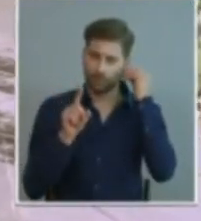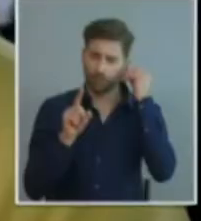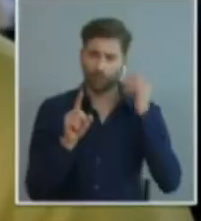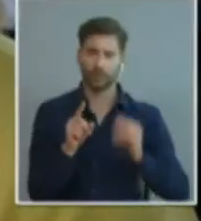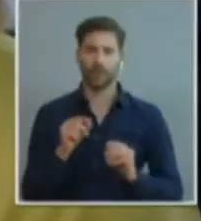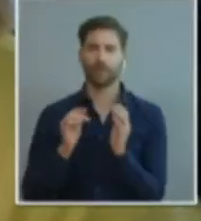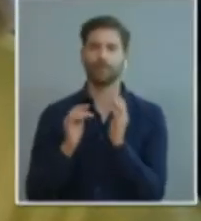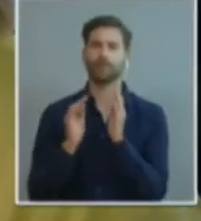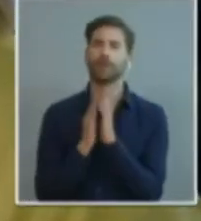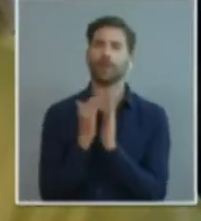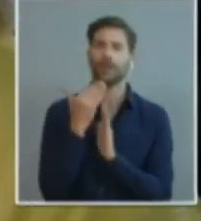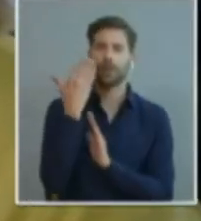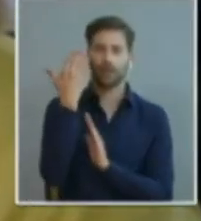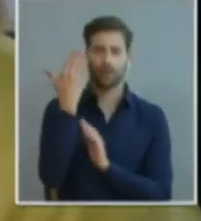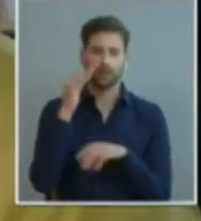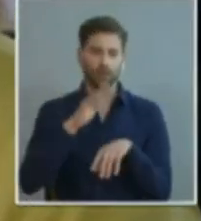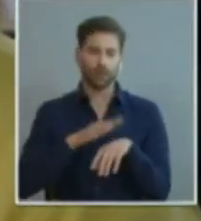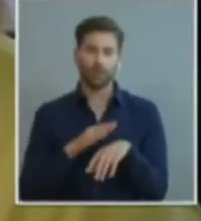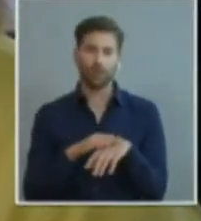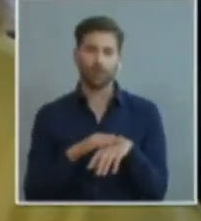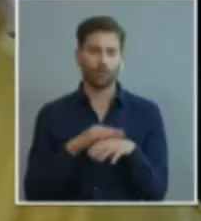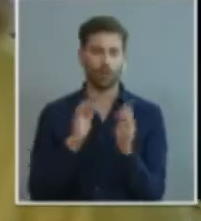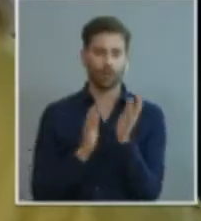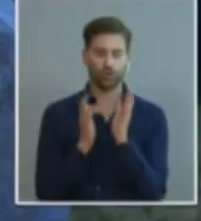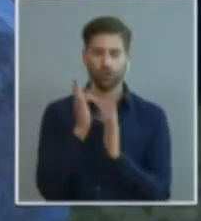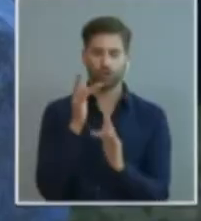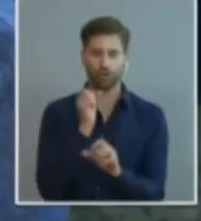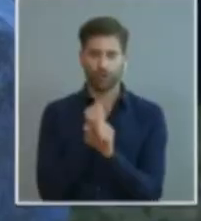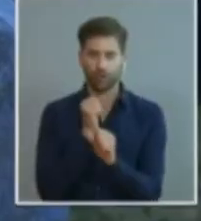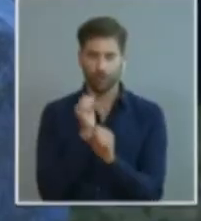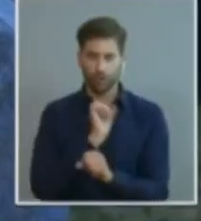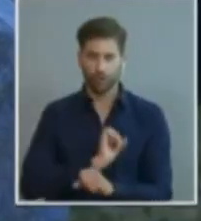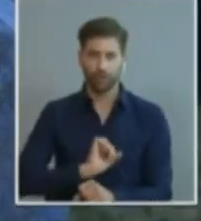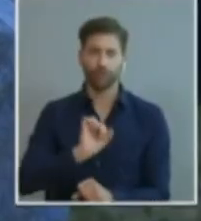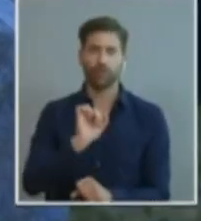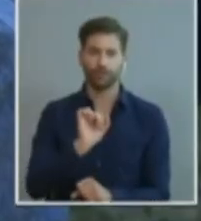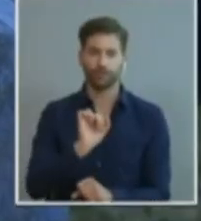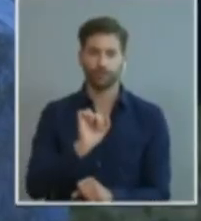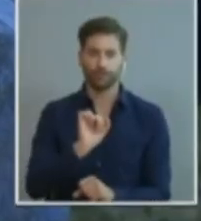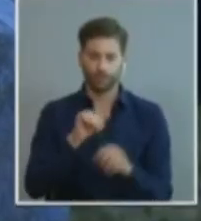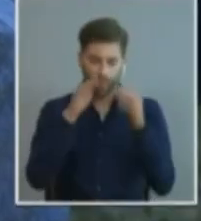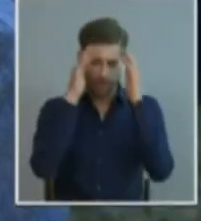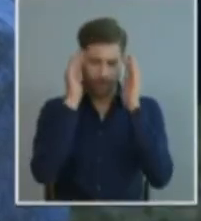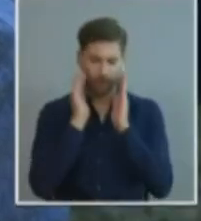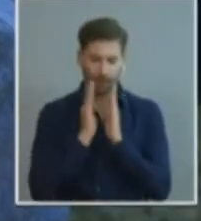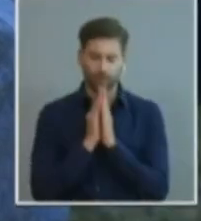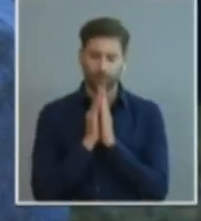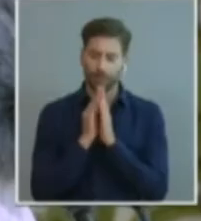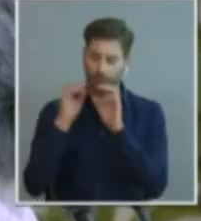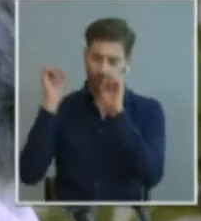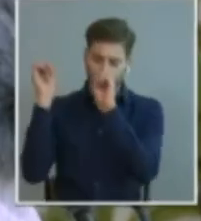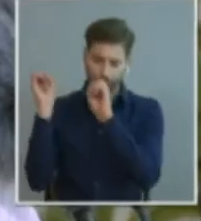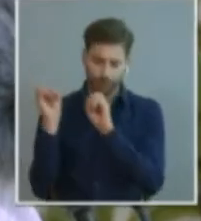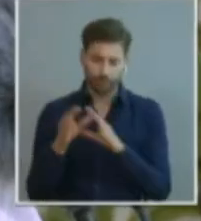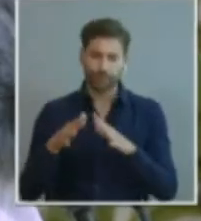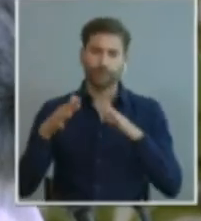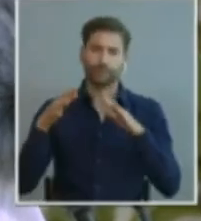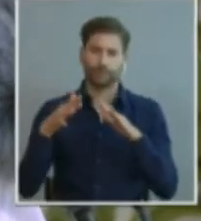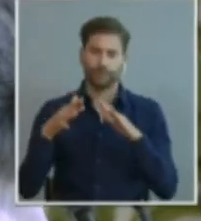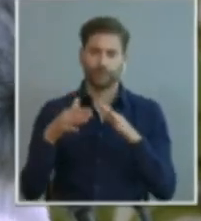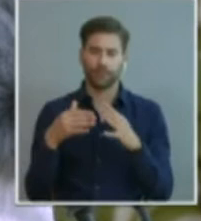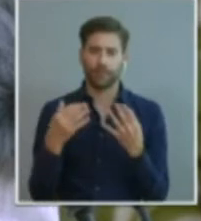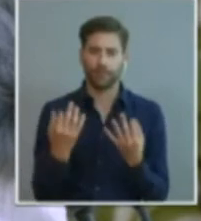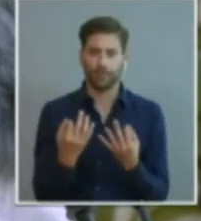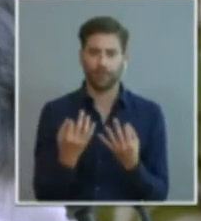redentores de Jesus Cristo, ela usufruiu já dessa graça. Por isso ela